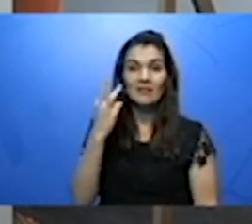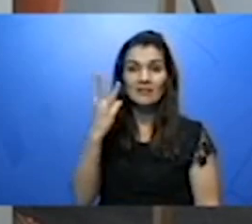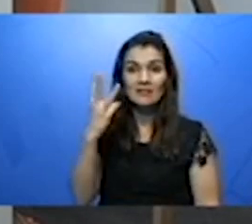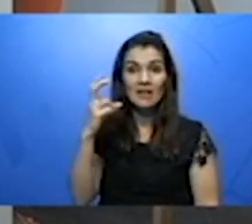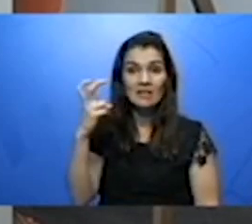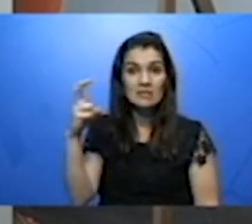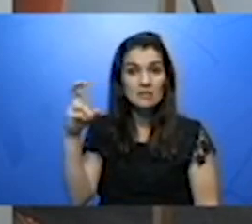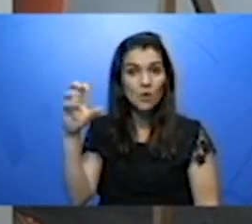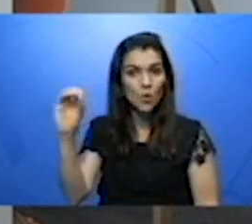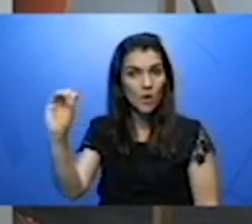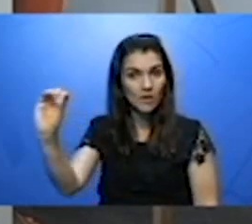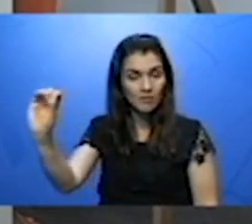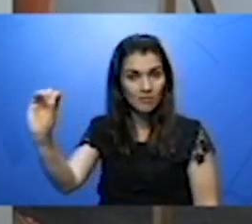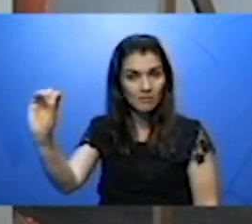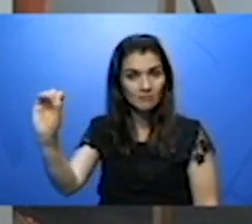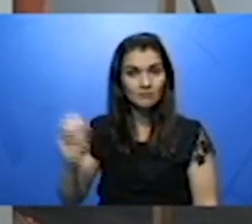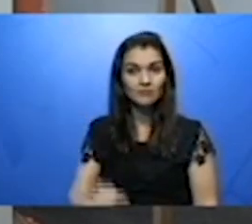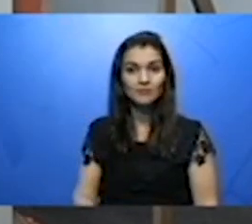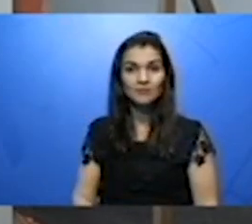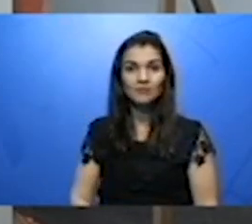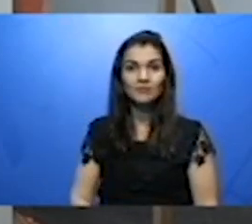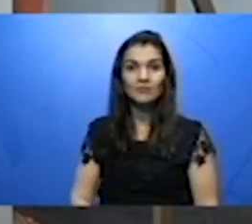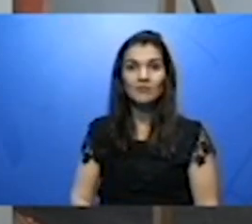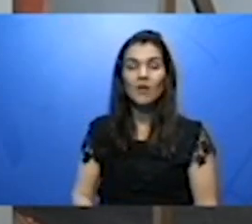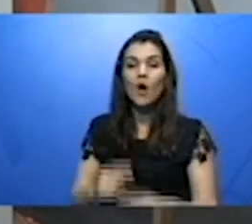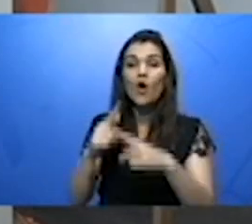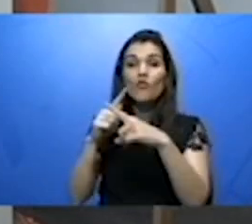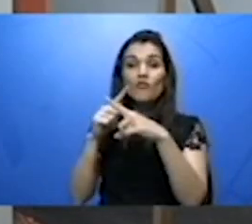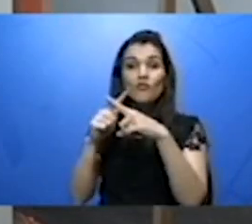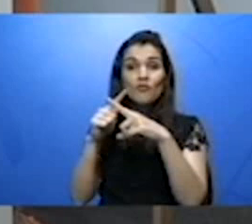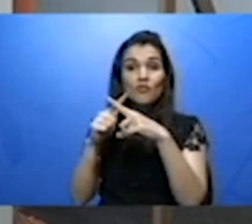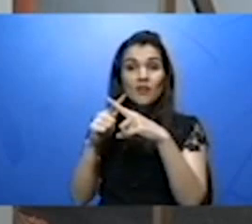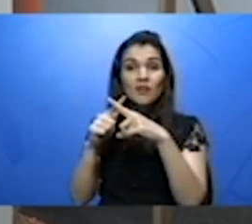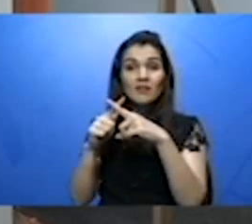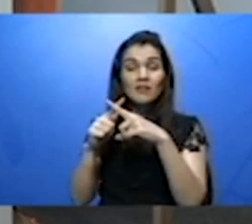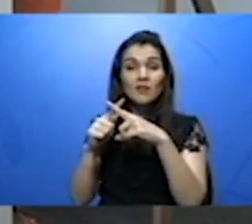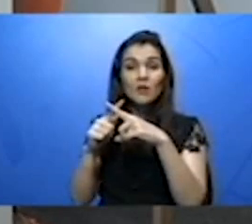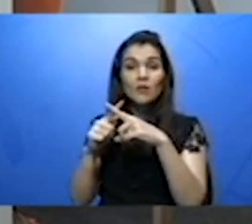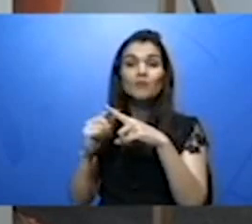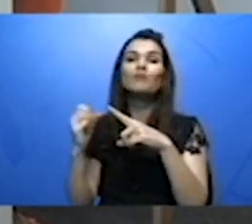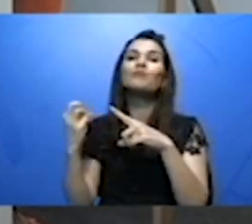350 o x